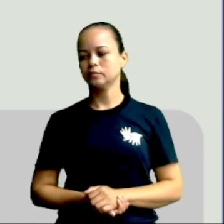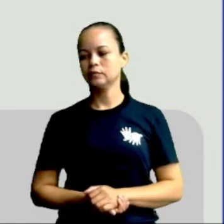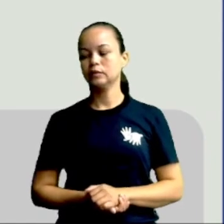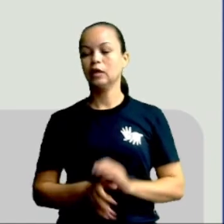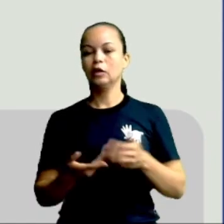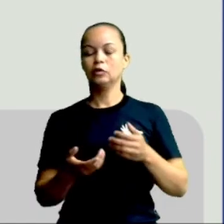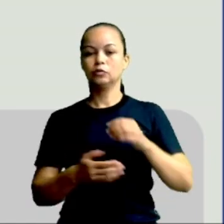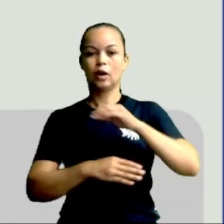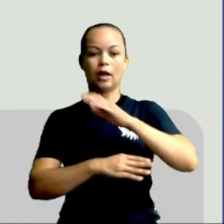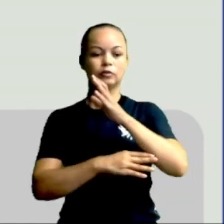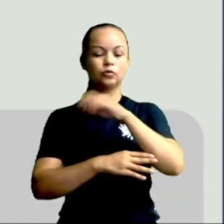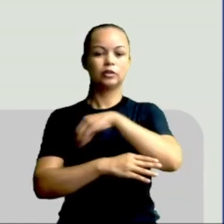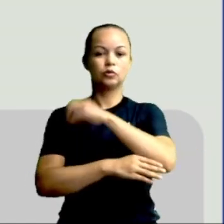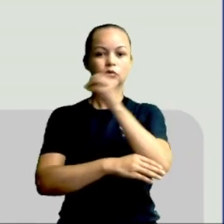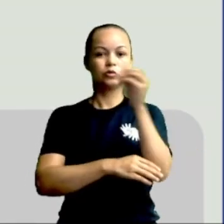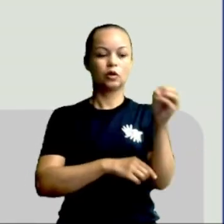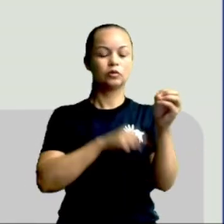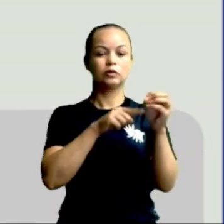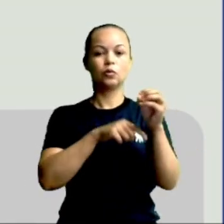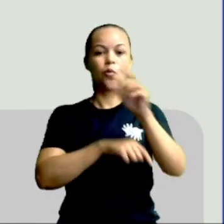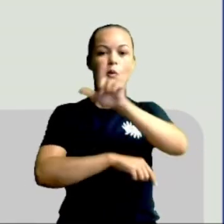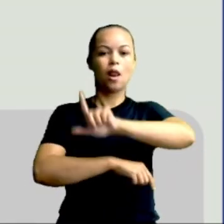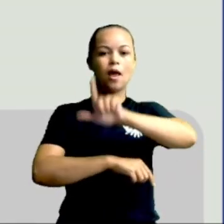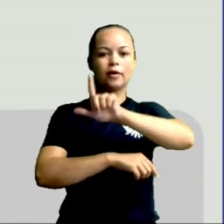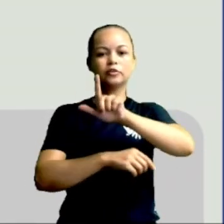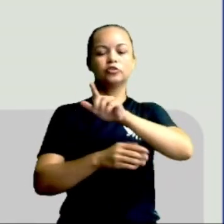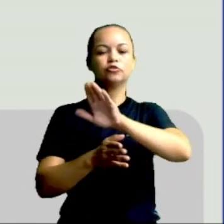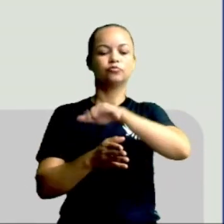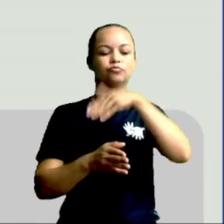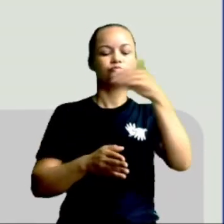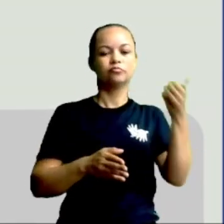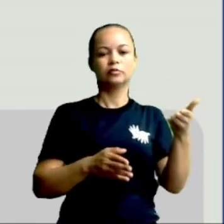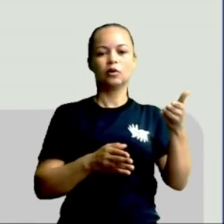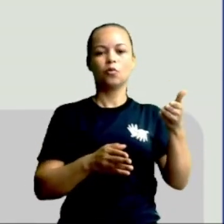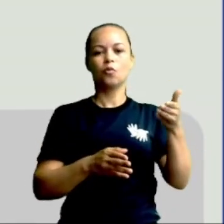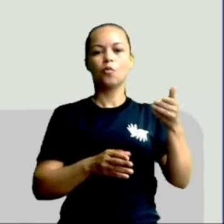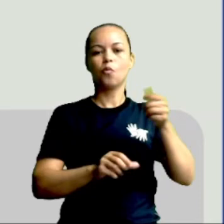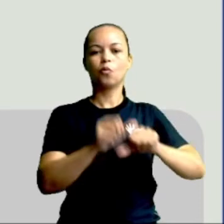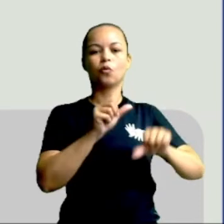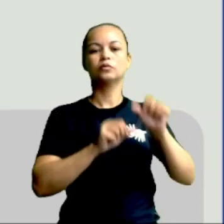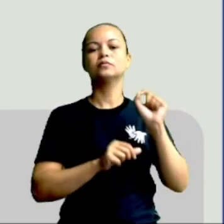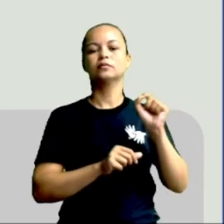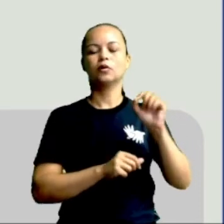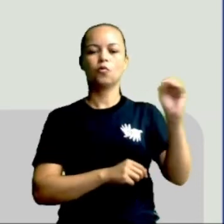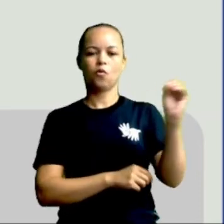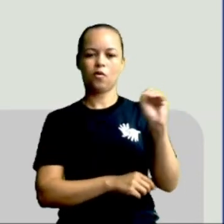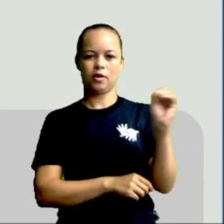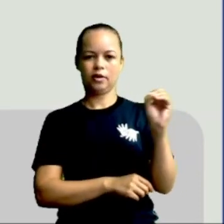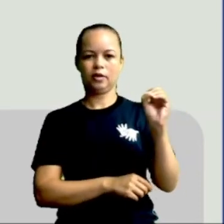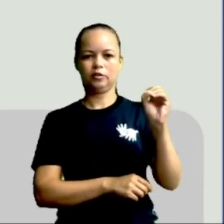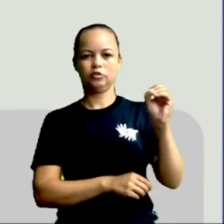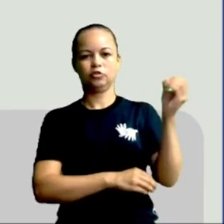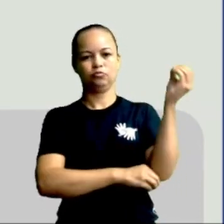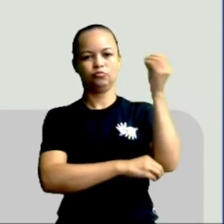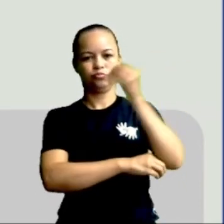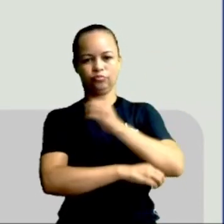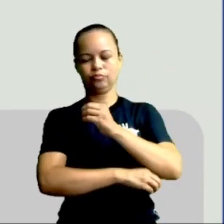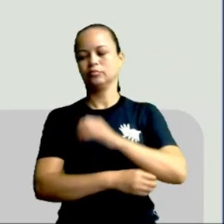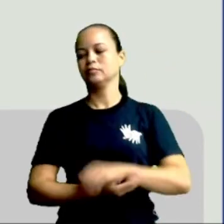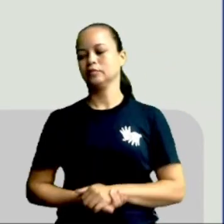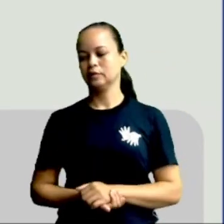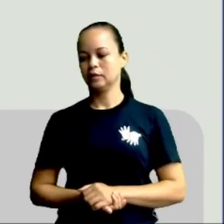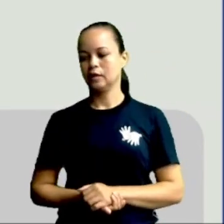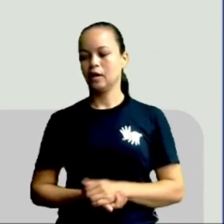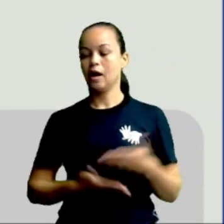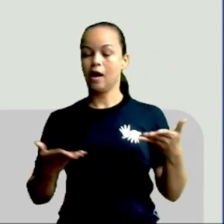que o sol nasce vai ter o quê? O leste. Do lado contrário do leste, o oeste. E aí